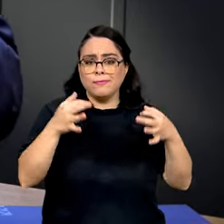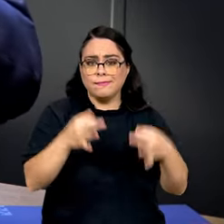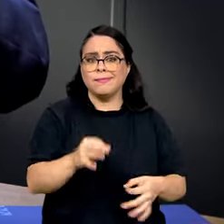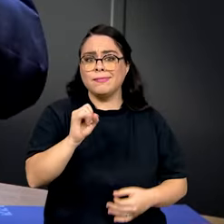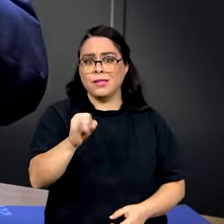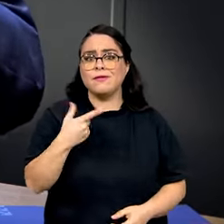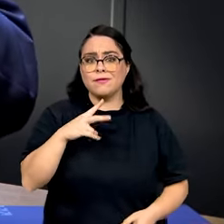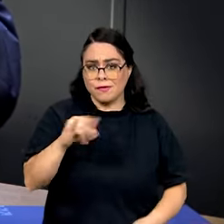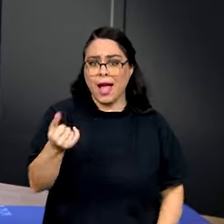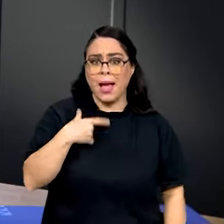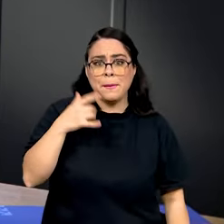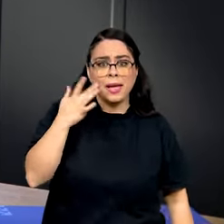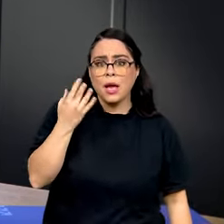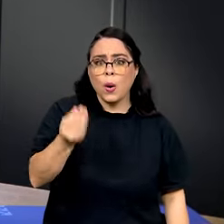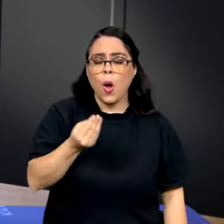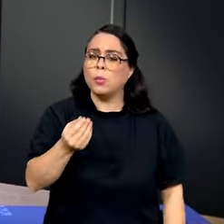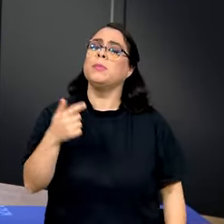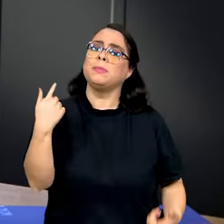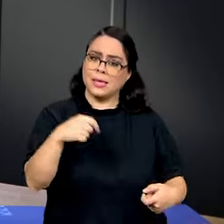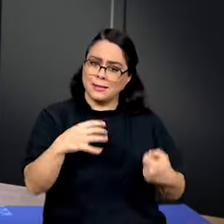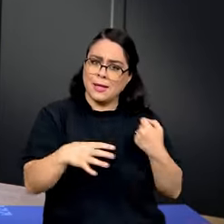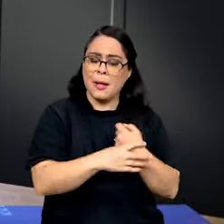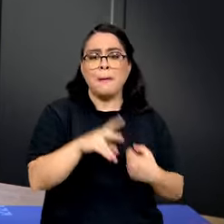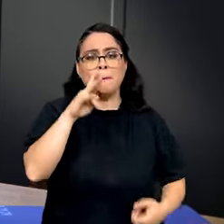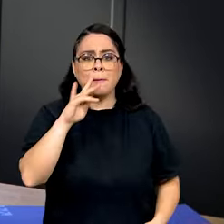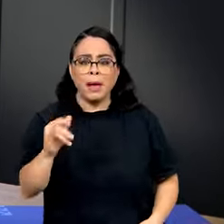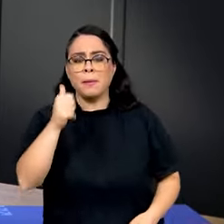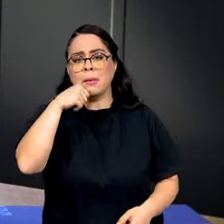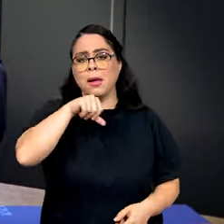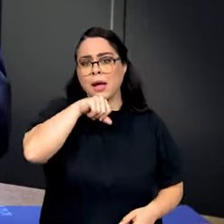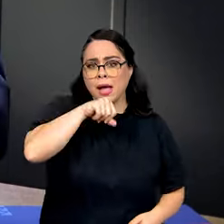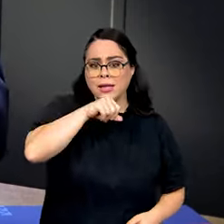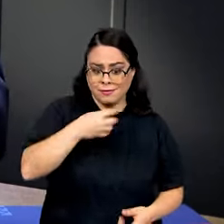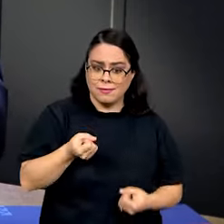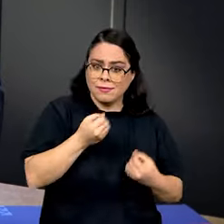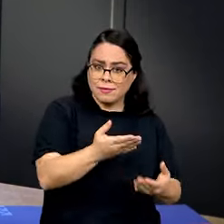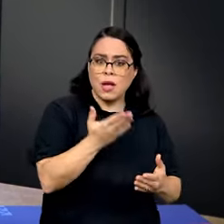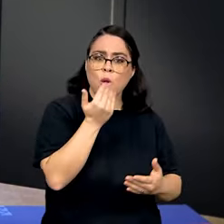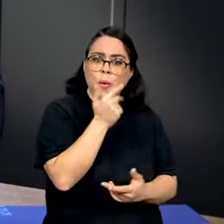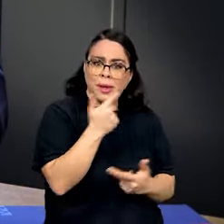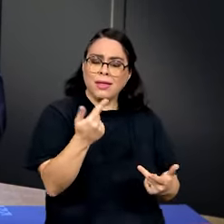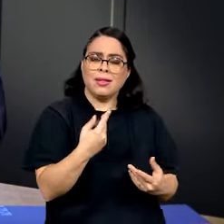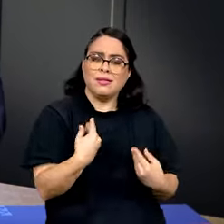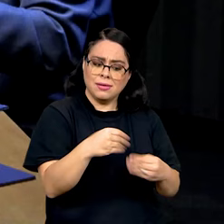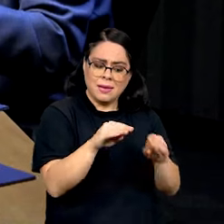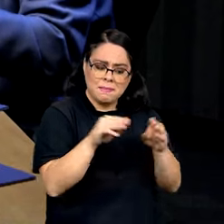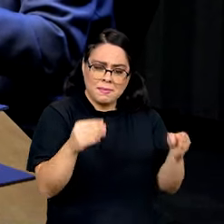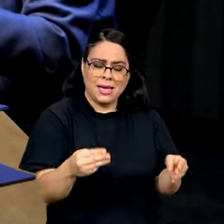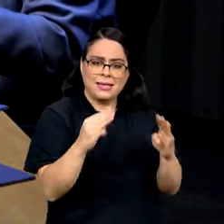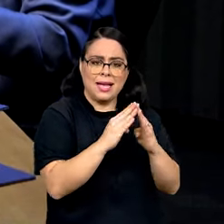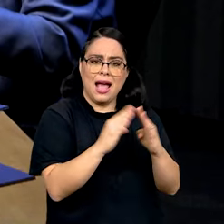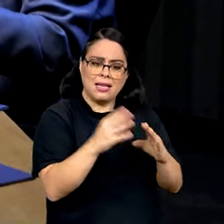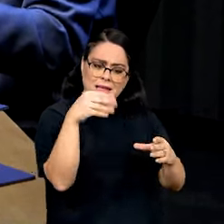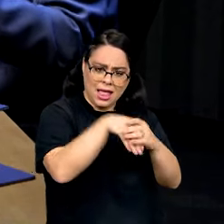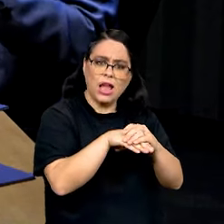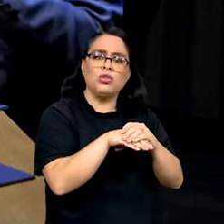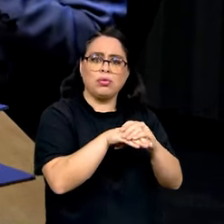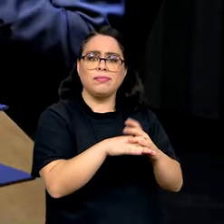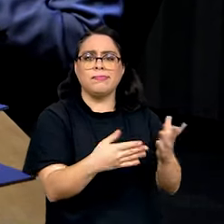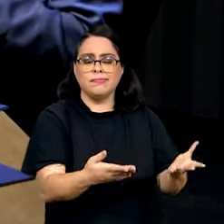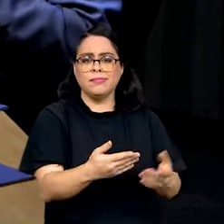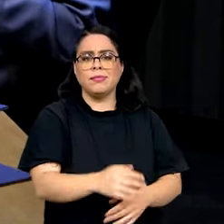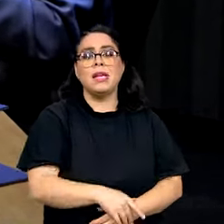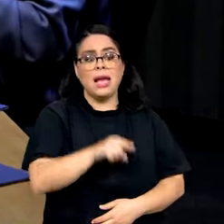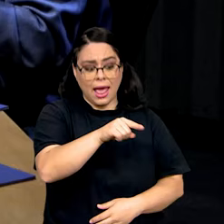certeza do que que vai ser o amanhã né um pai uma mãe levar comida pra mesa da sua casa